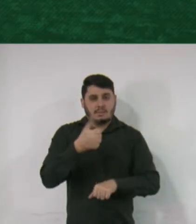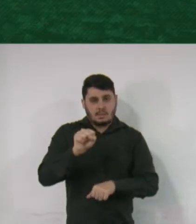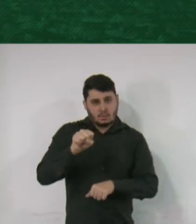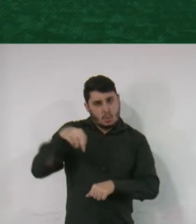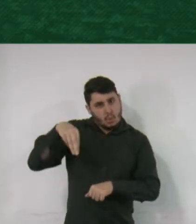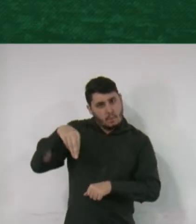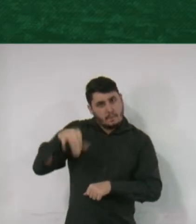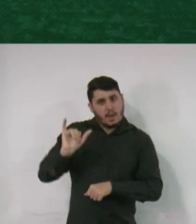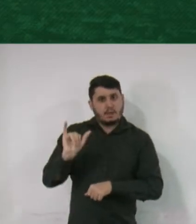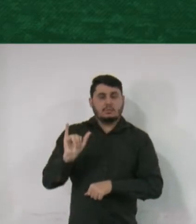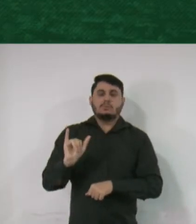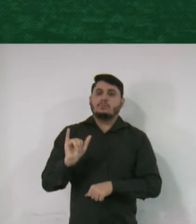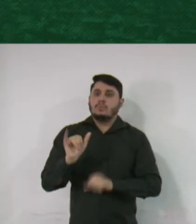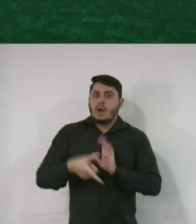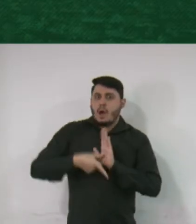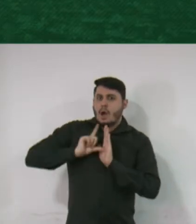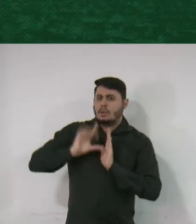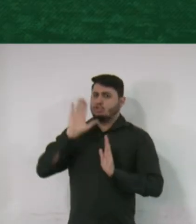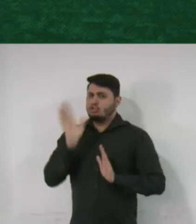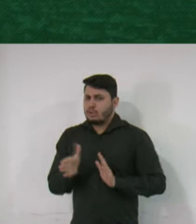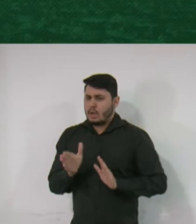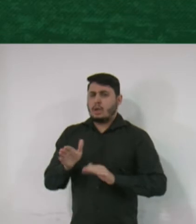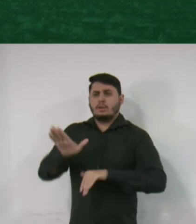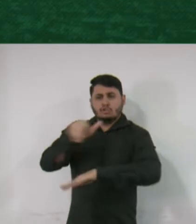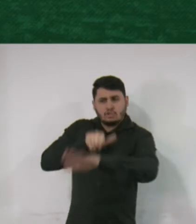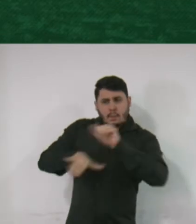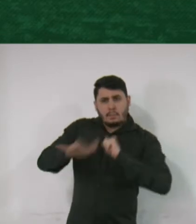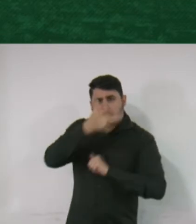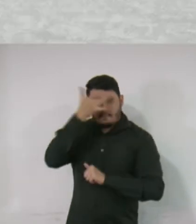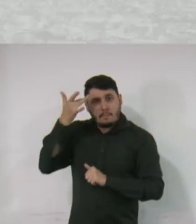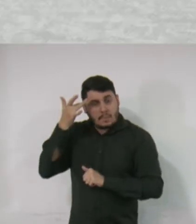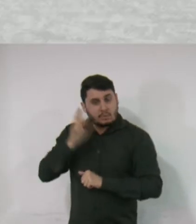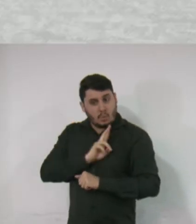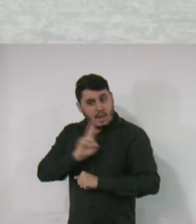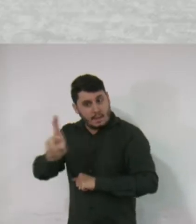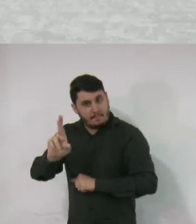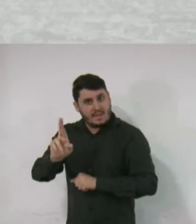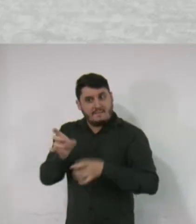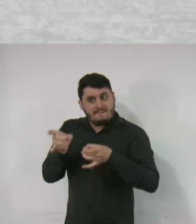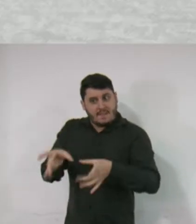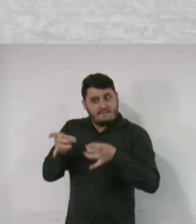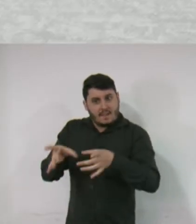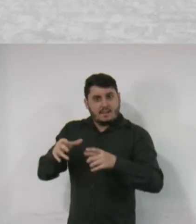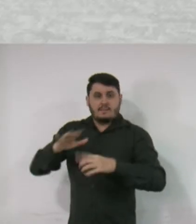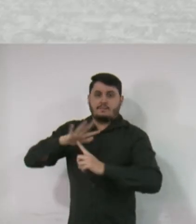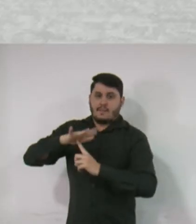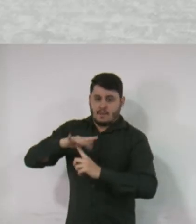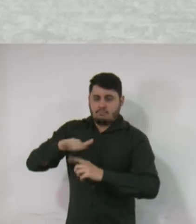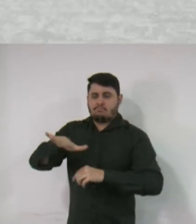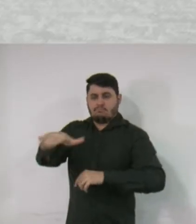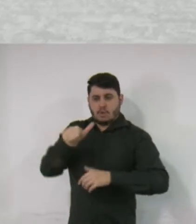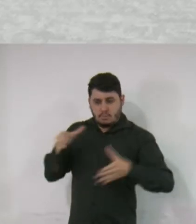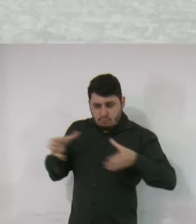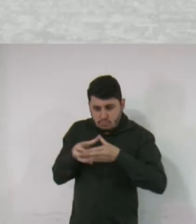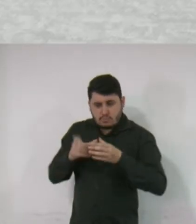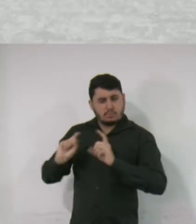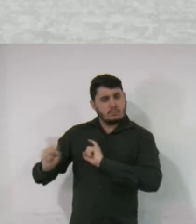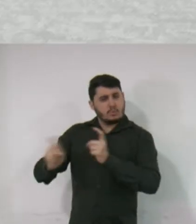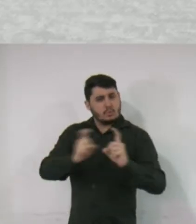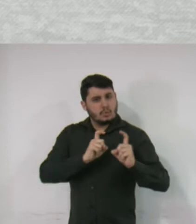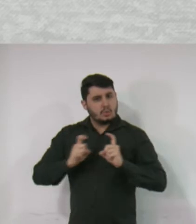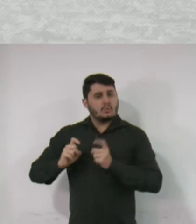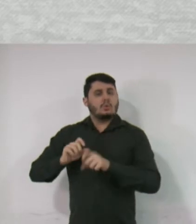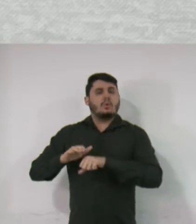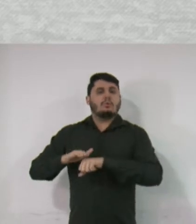vários atores do Parque 18 de Maio, as associações e os próprios feirantes. E a gente reforça que